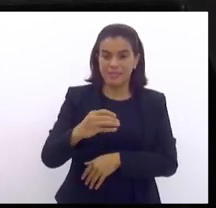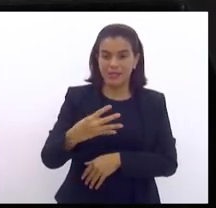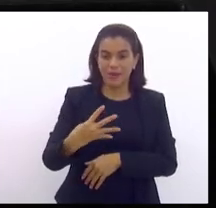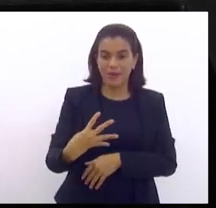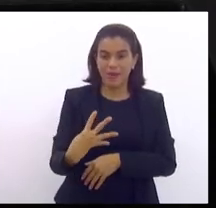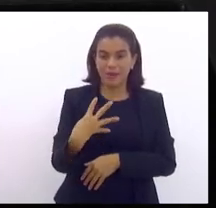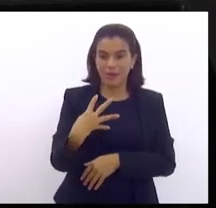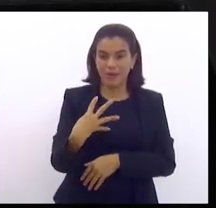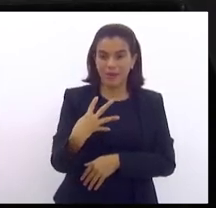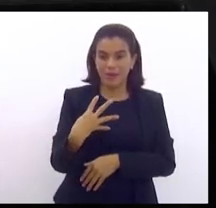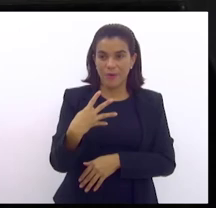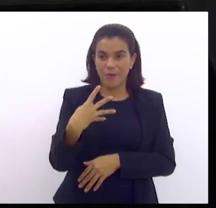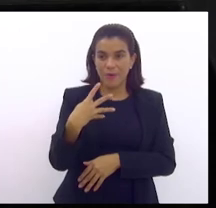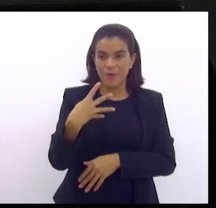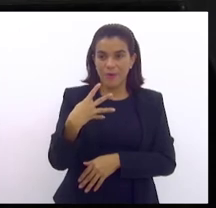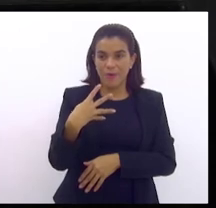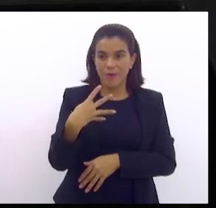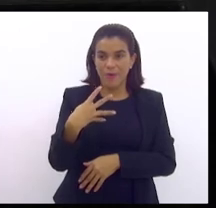projetos,